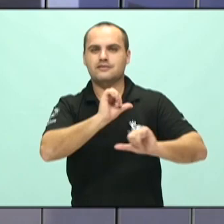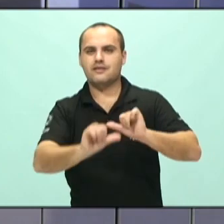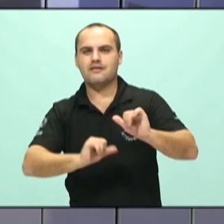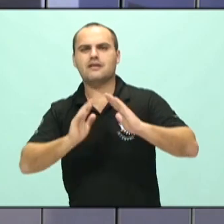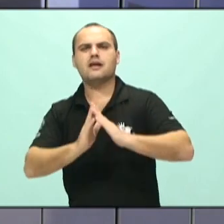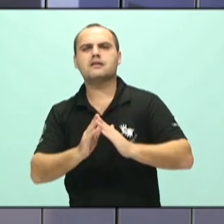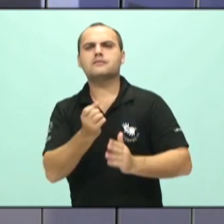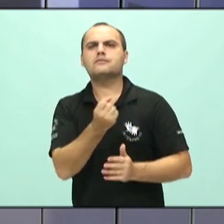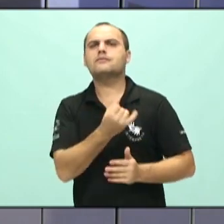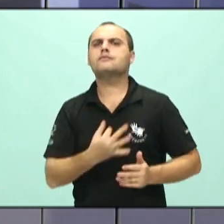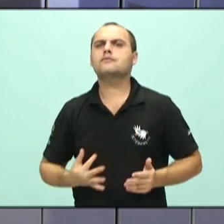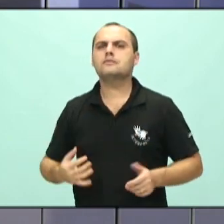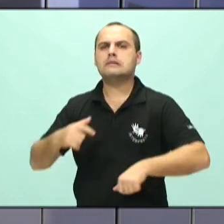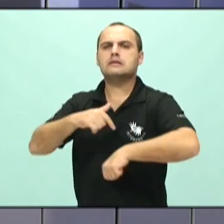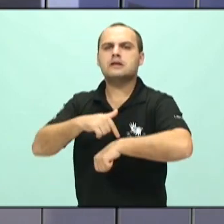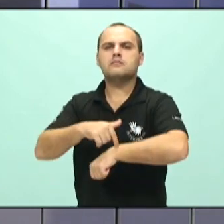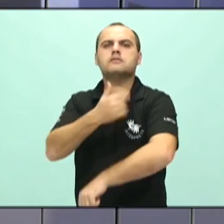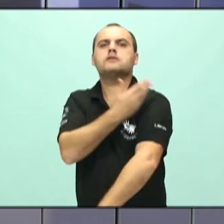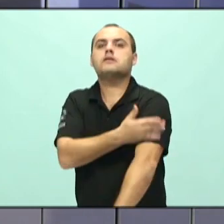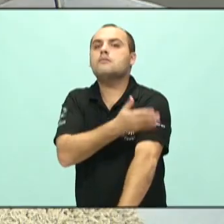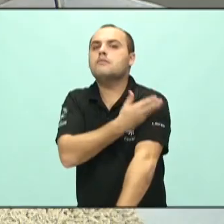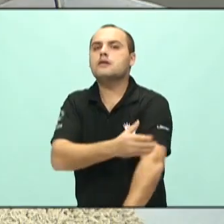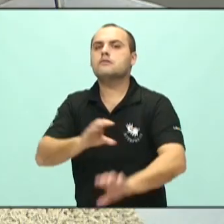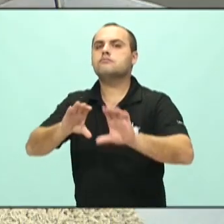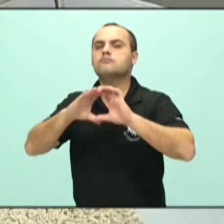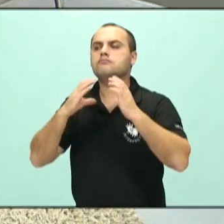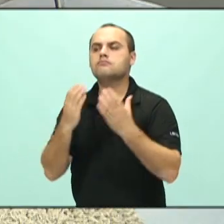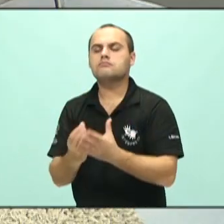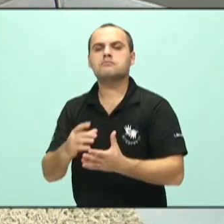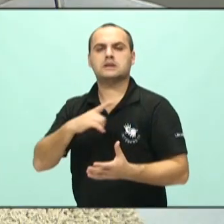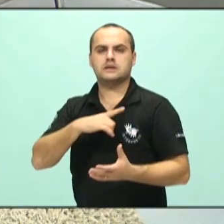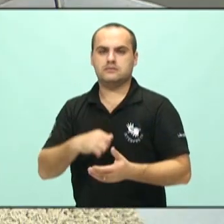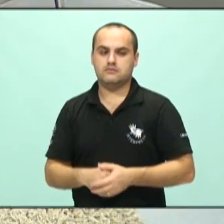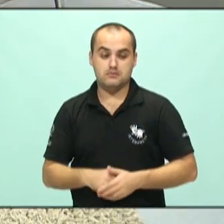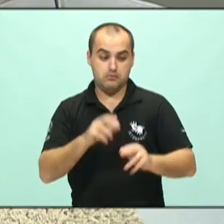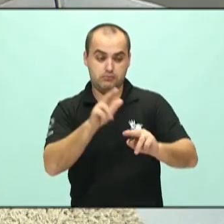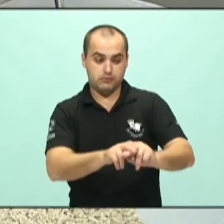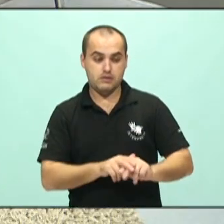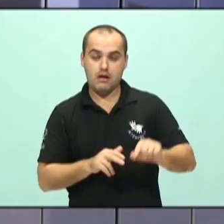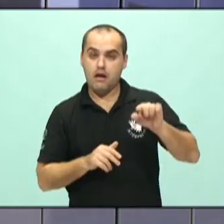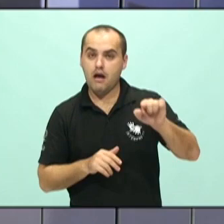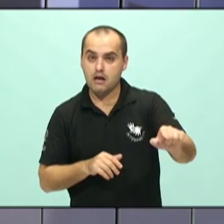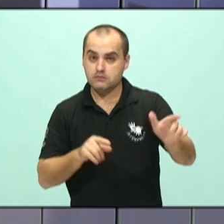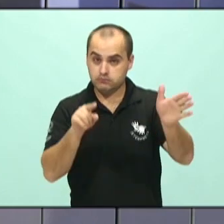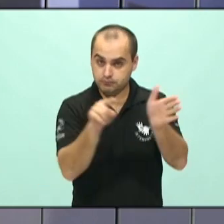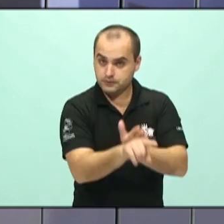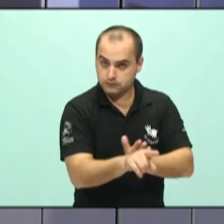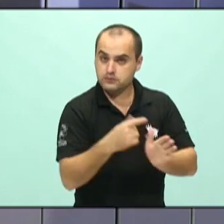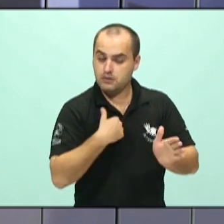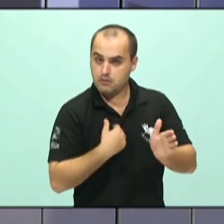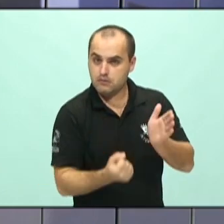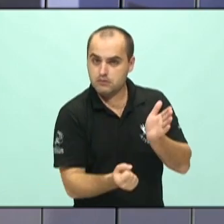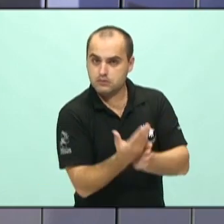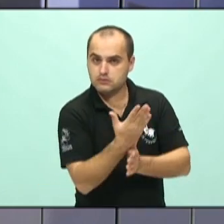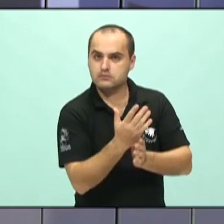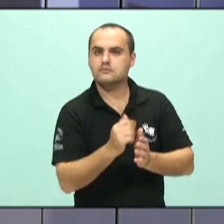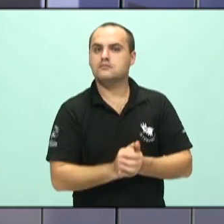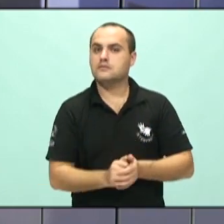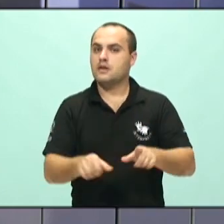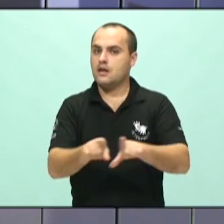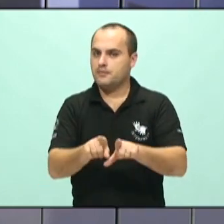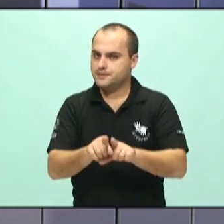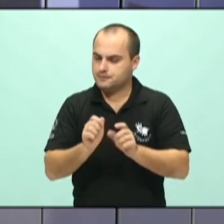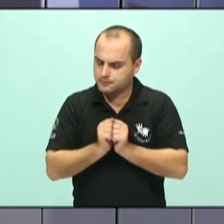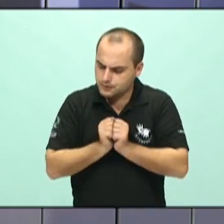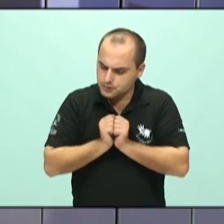quanto em quanto tempo é feito esse treinamento para a comunidade? Então foram essas perguntas que eu fiz e junto com a nossa Defesa Civil de Itajaí,